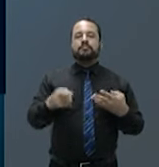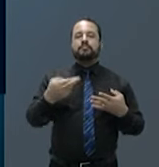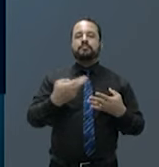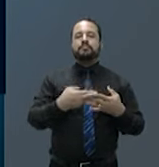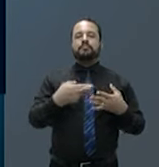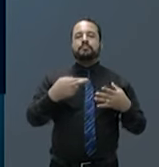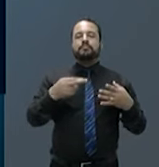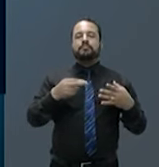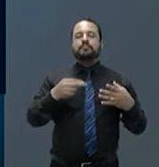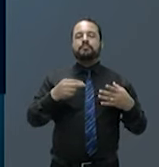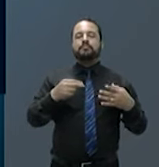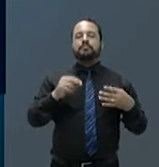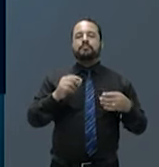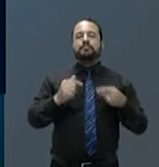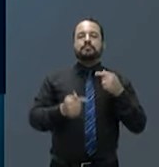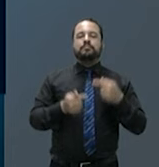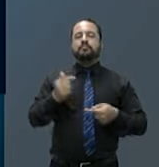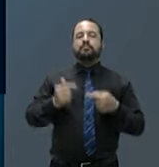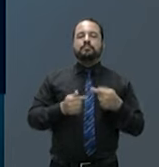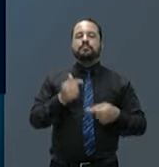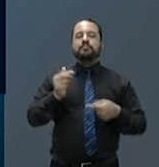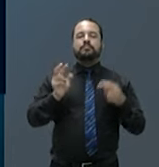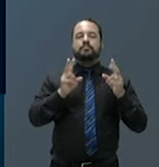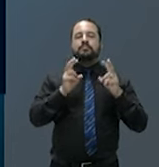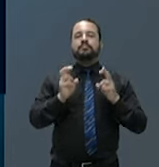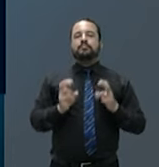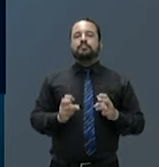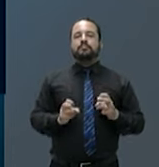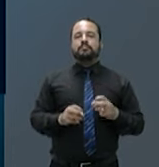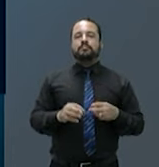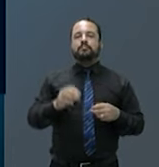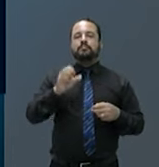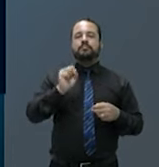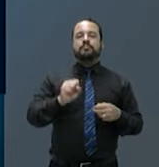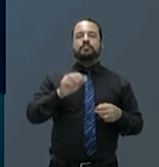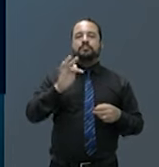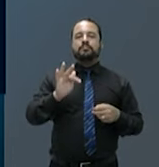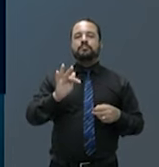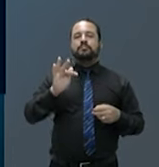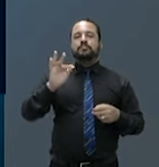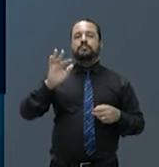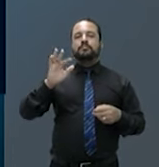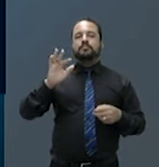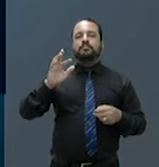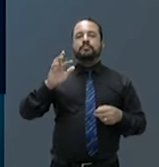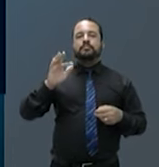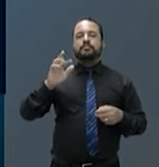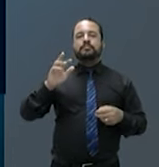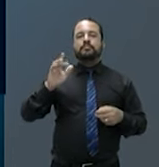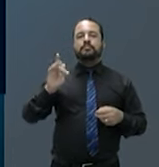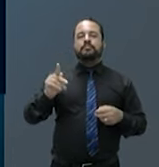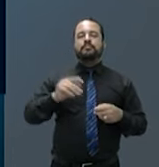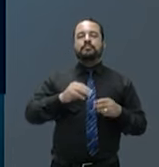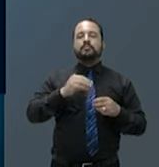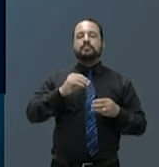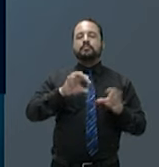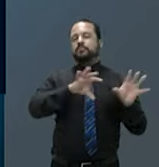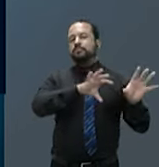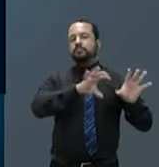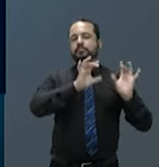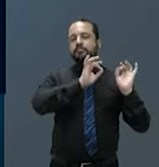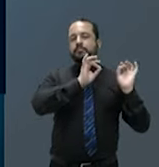extraordinário, que discute matéria para a qual o STF já negou a existência de repercussão geral.